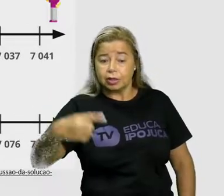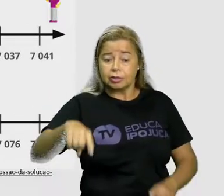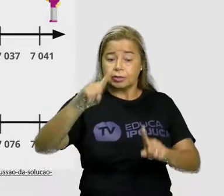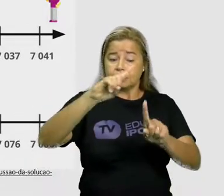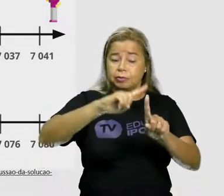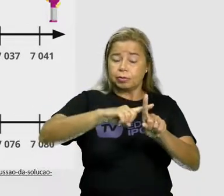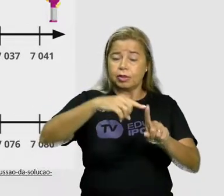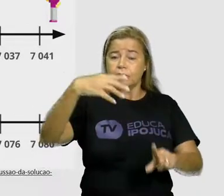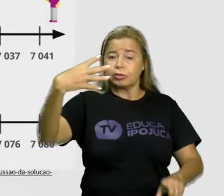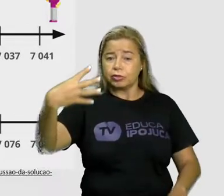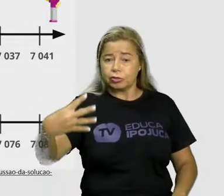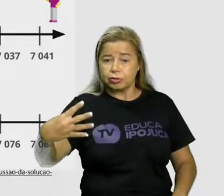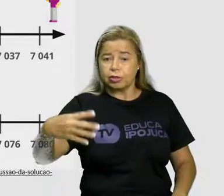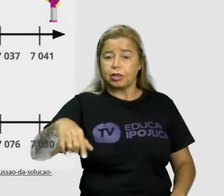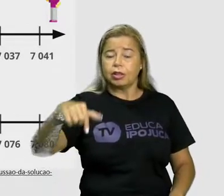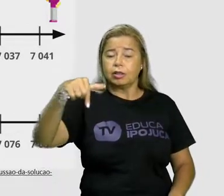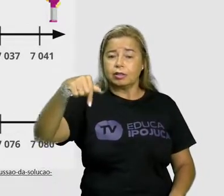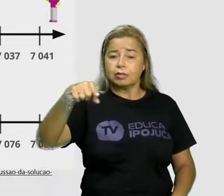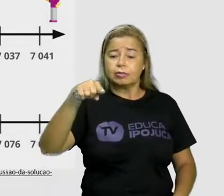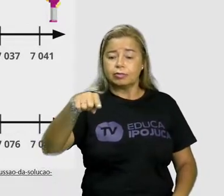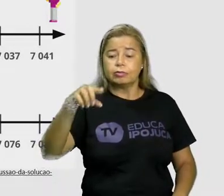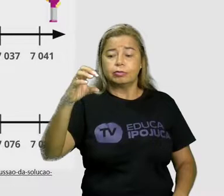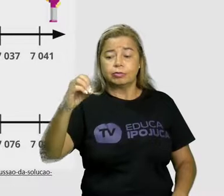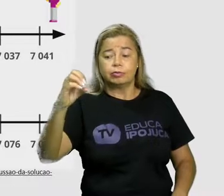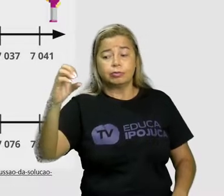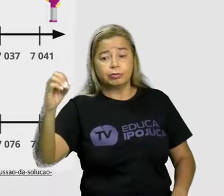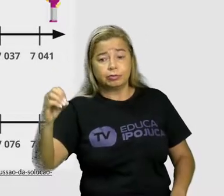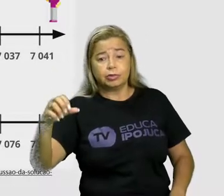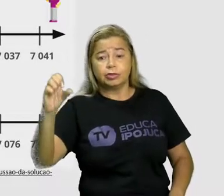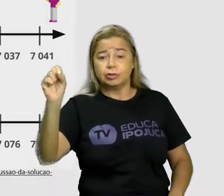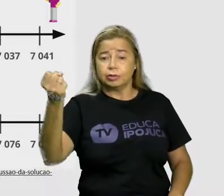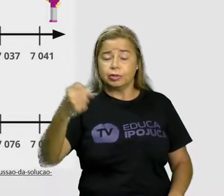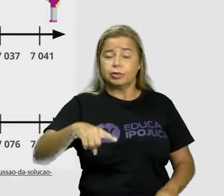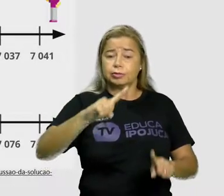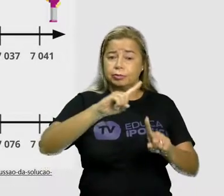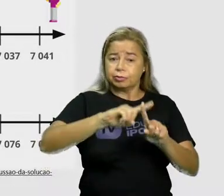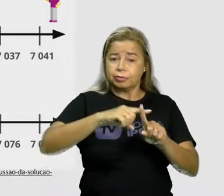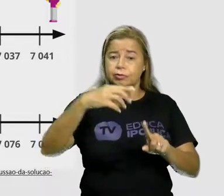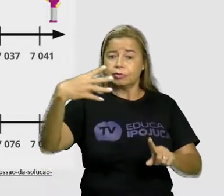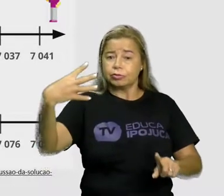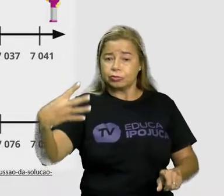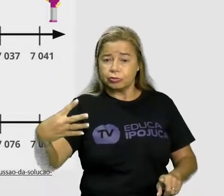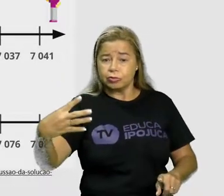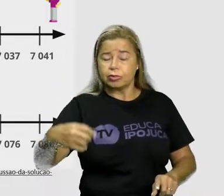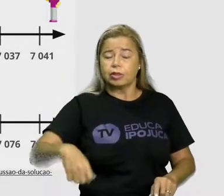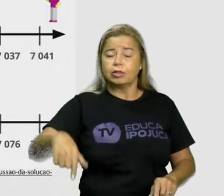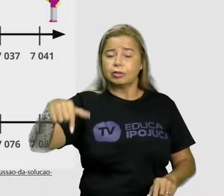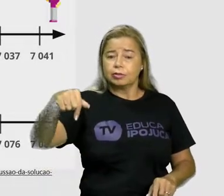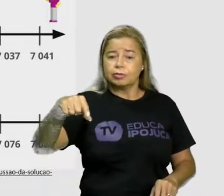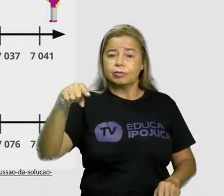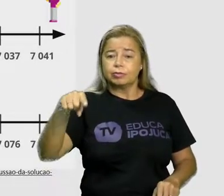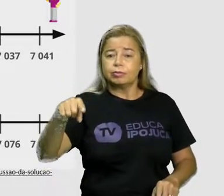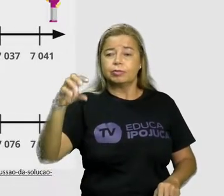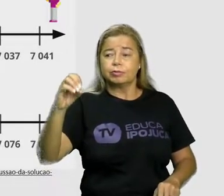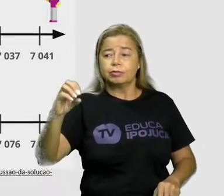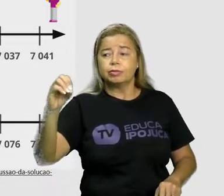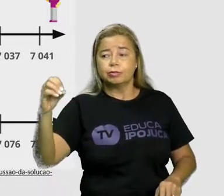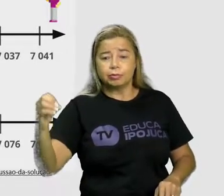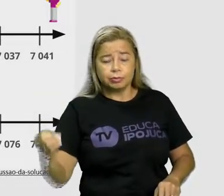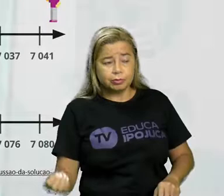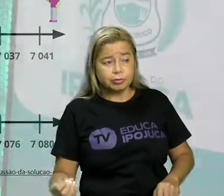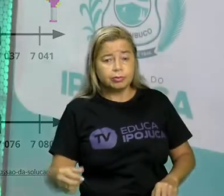mais 4, 16, mais 4, 20, 24, 28, 32,